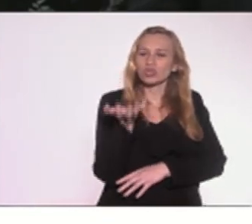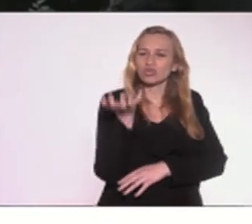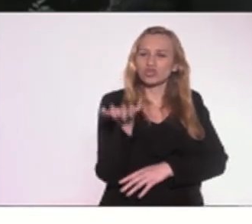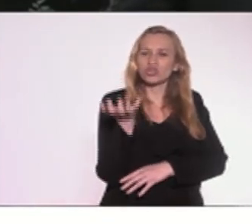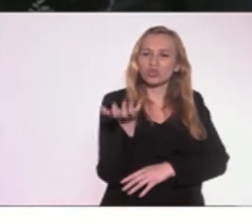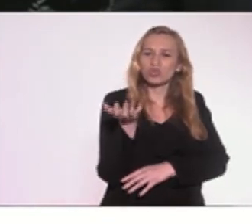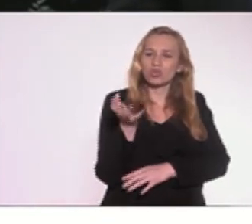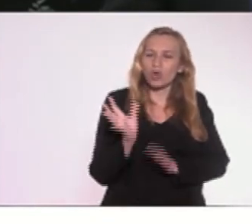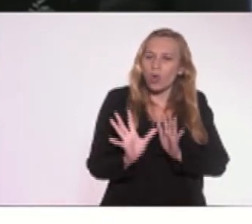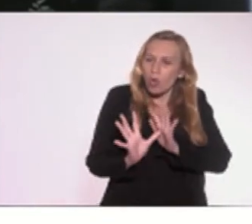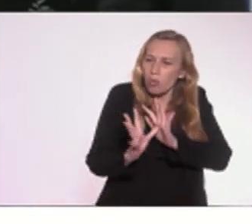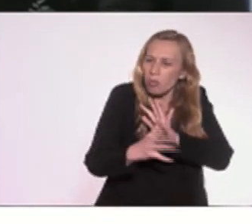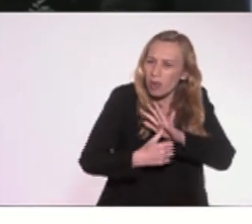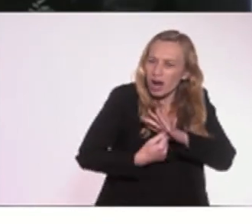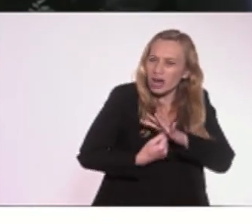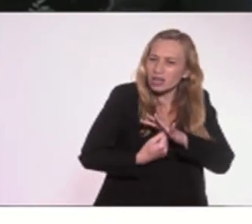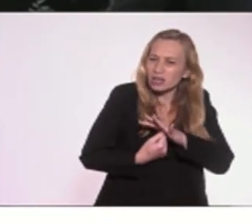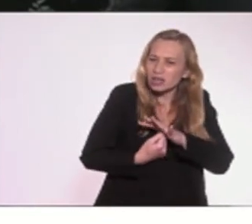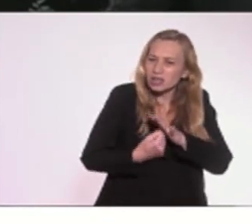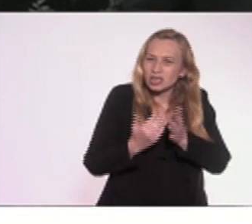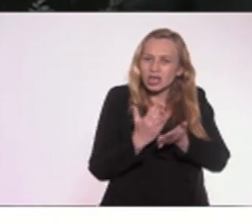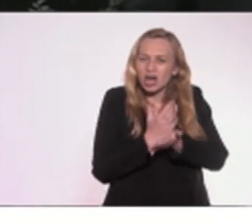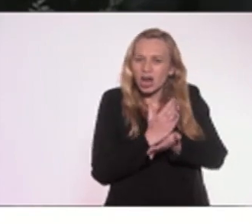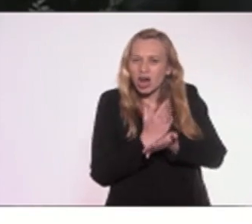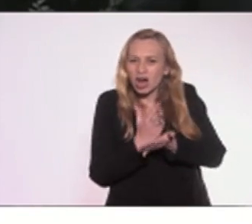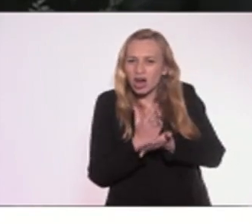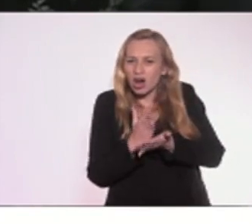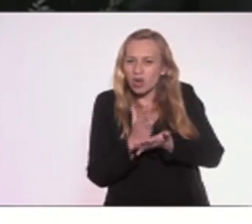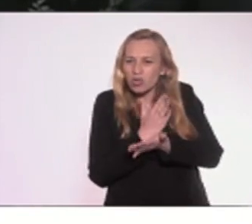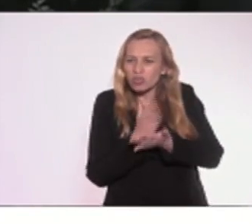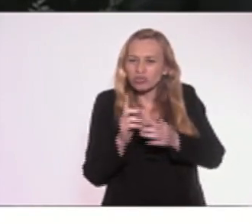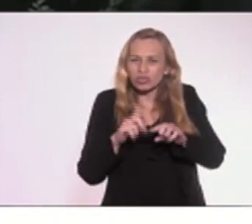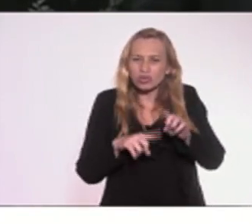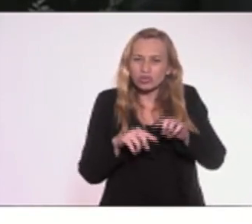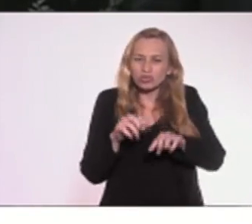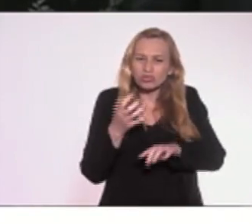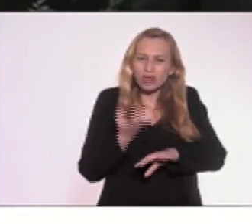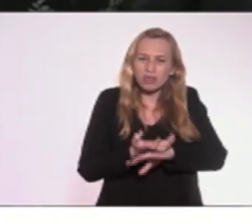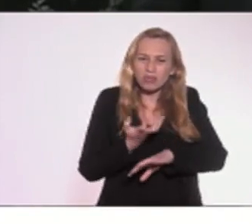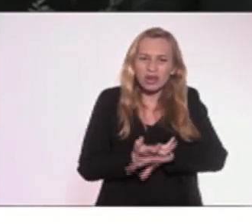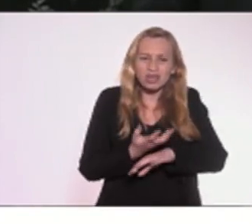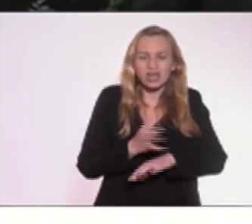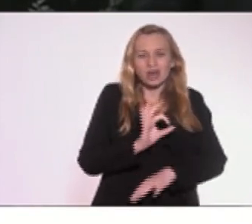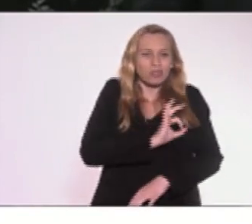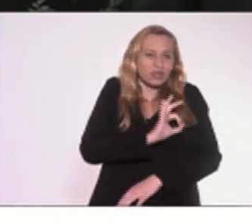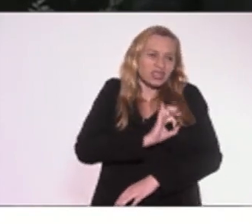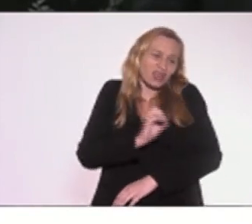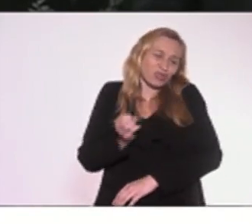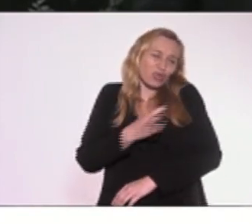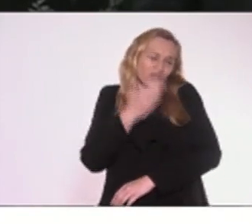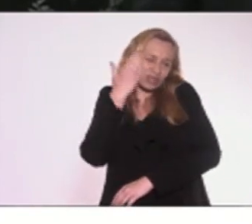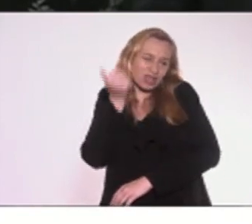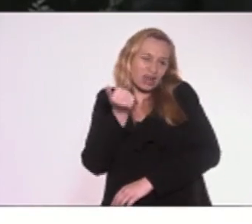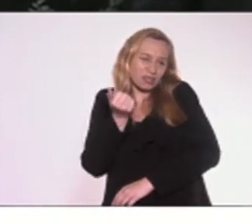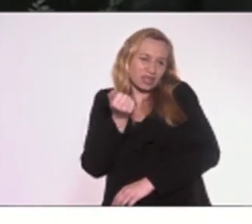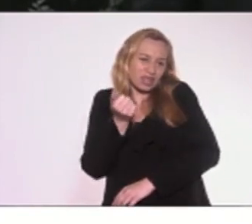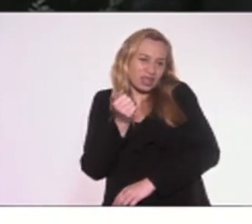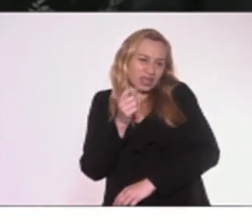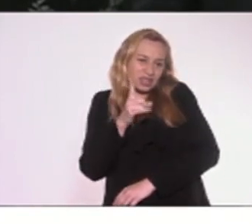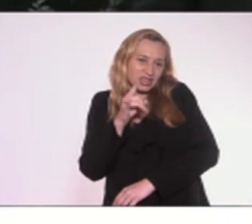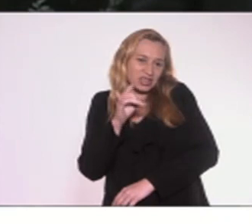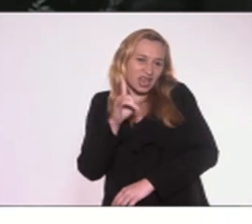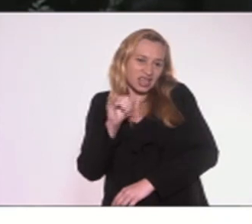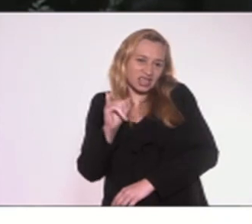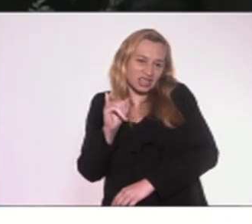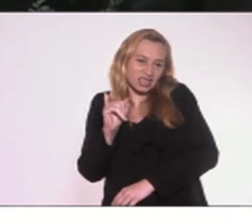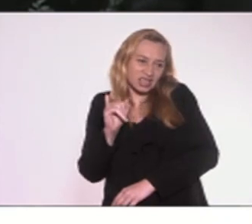furtado alguns metais de uma praça. E policial novo sabe como é que é, né? Não é, Dani? Dani